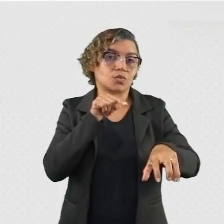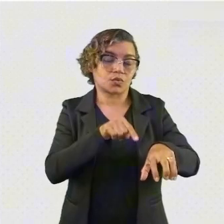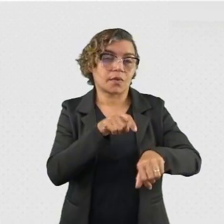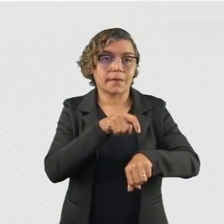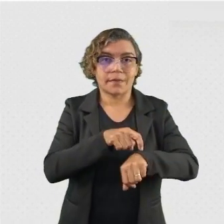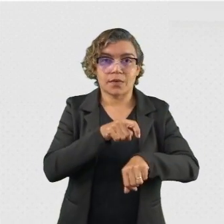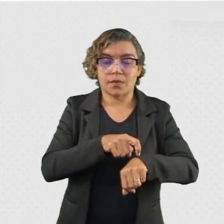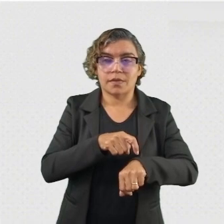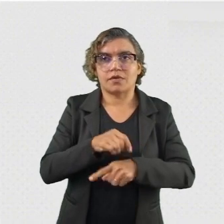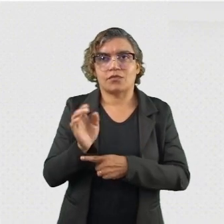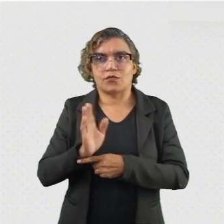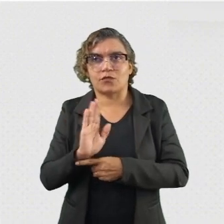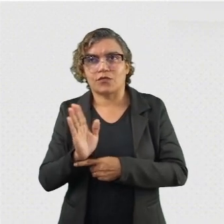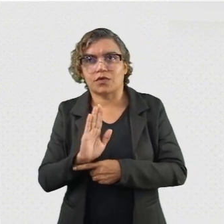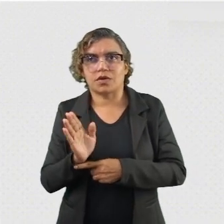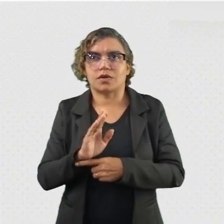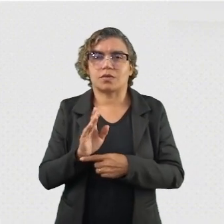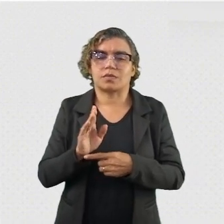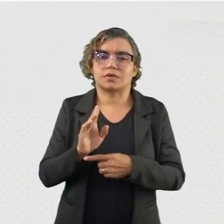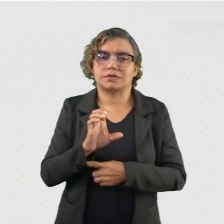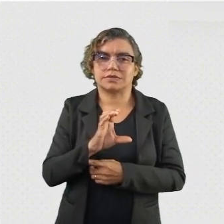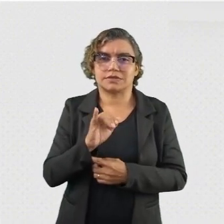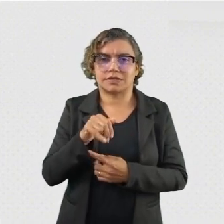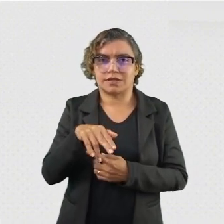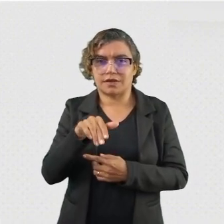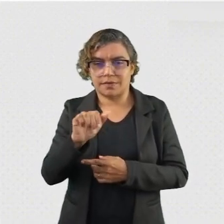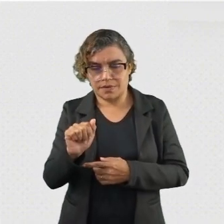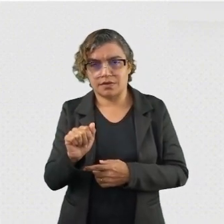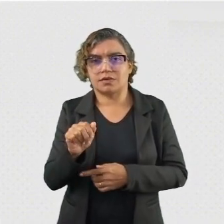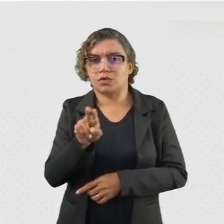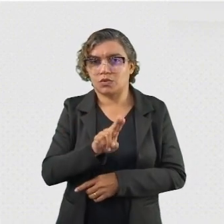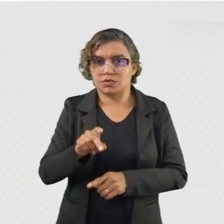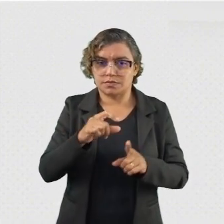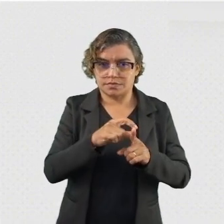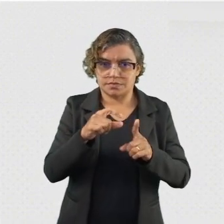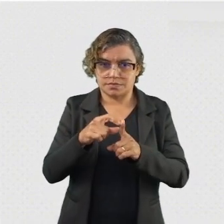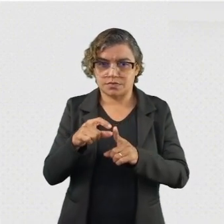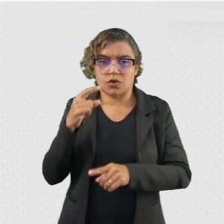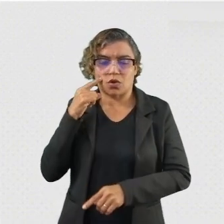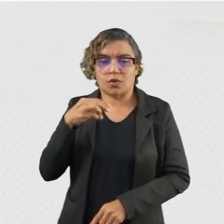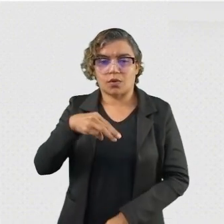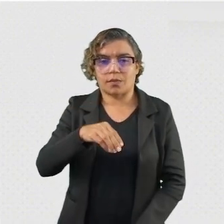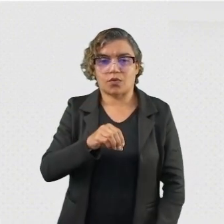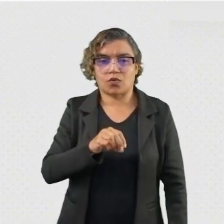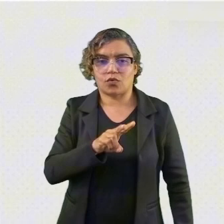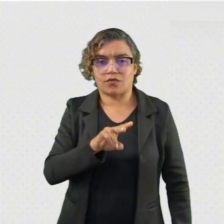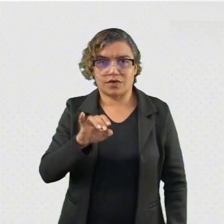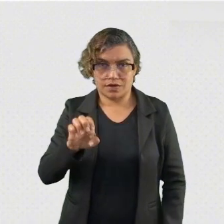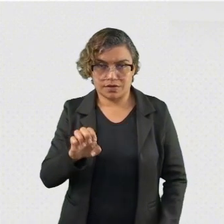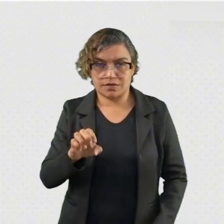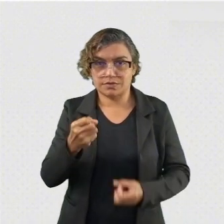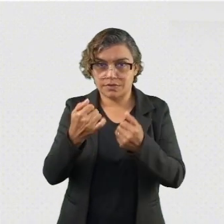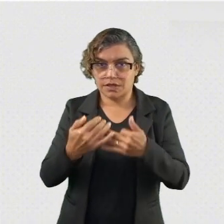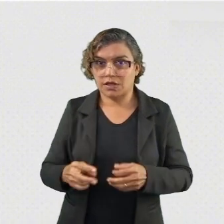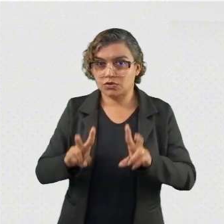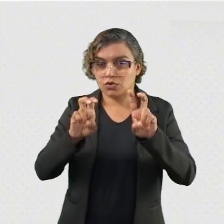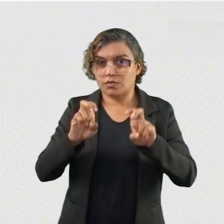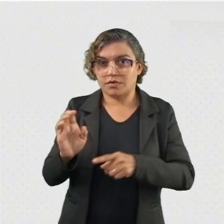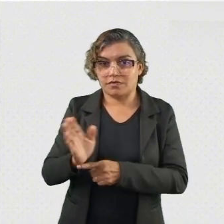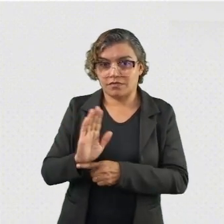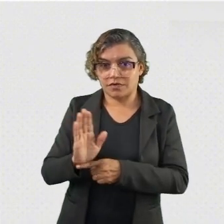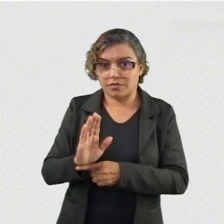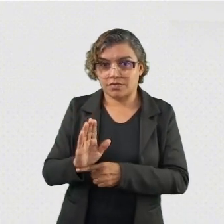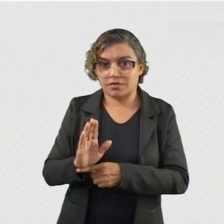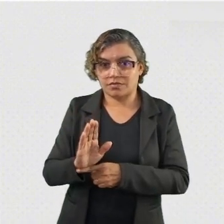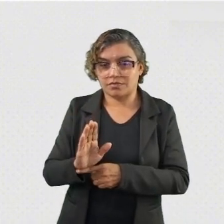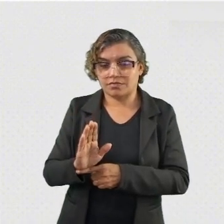fala de filme, de cinema, eles usam os termos movie para falar de filme e movie